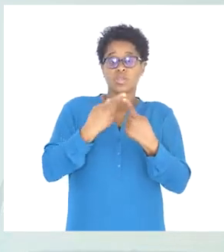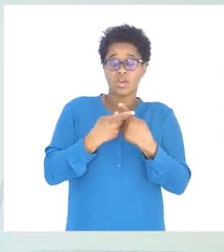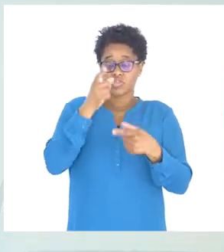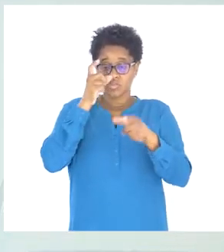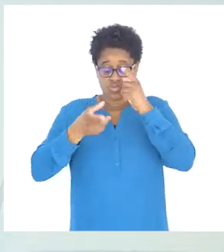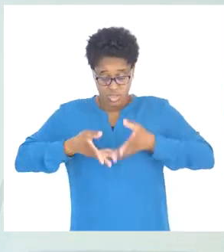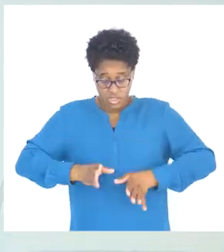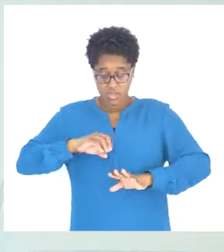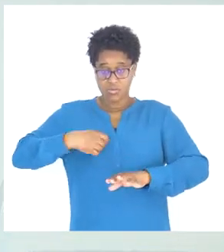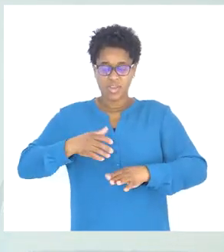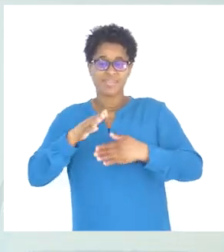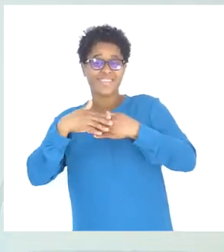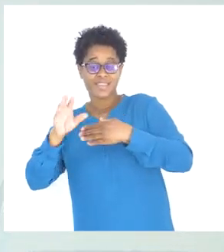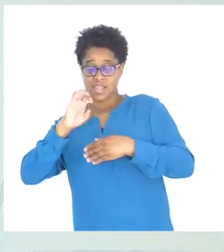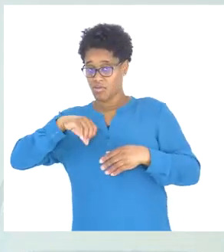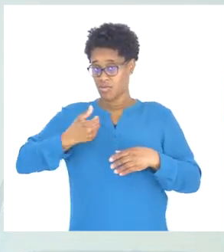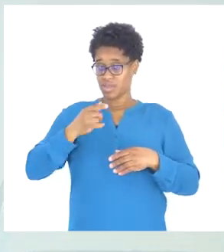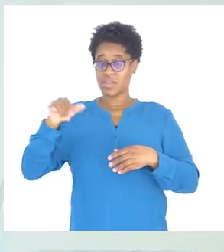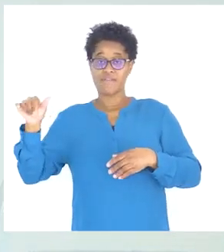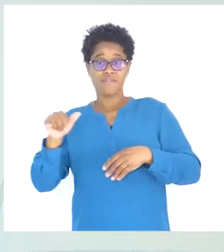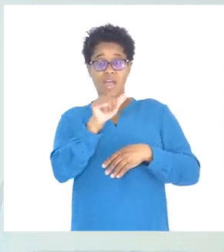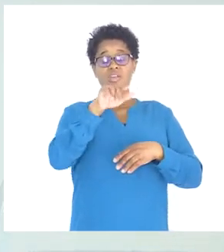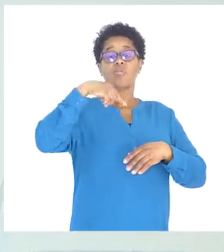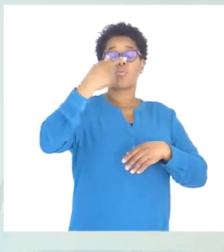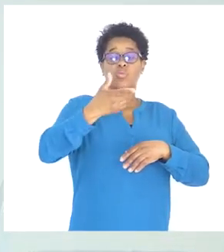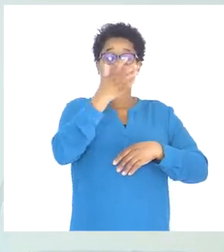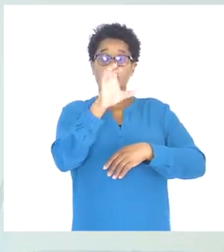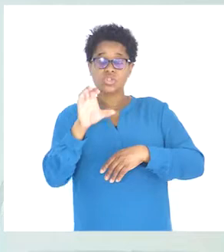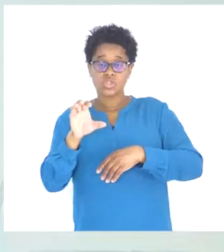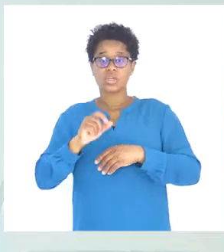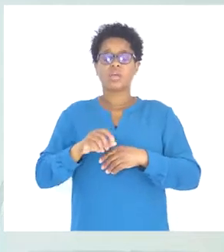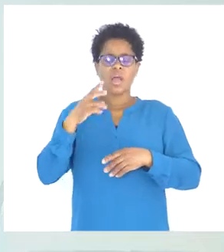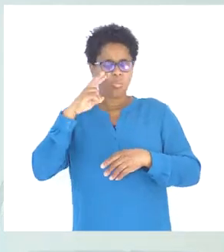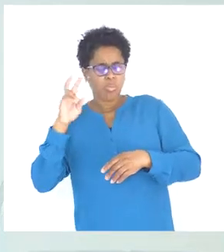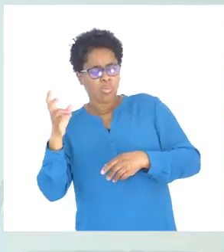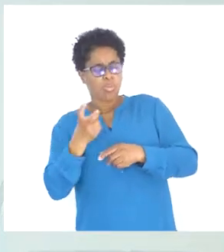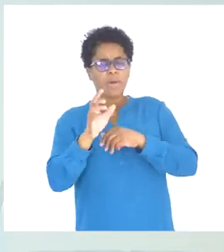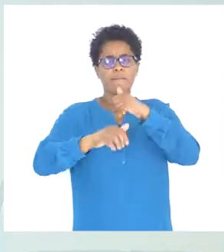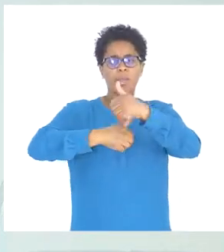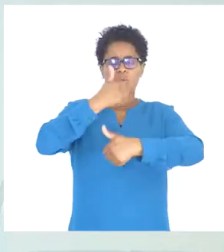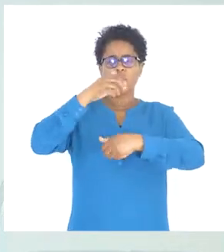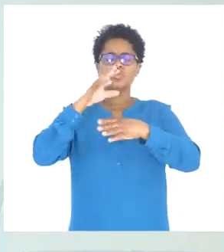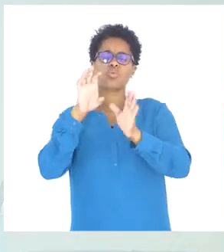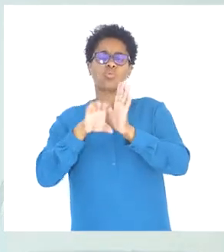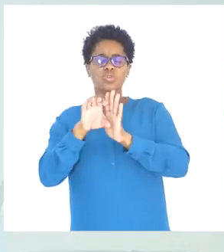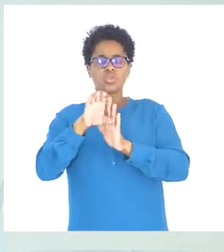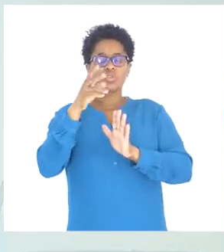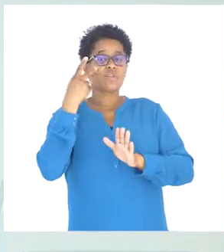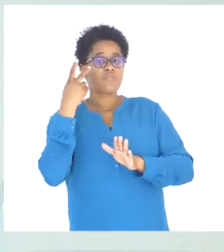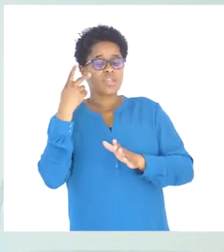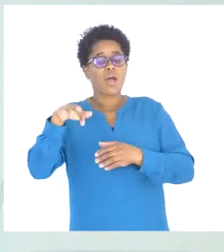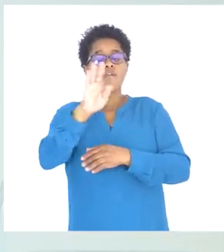saem do seu país, vão para outros países à procura de melhores condições de vida, forma de